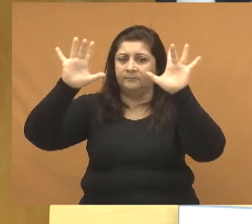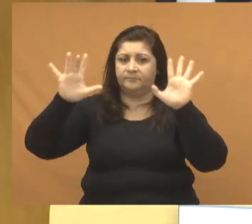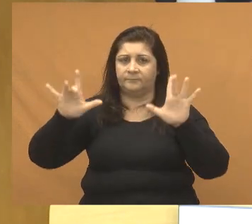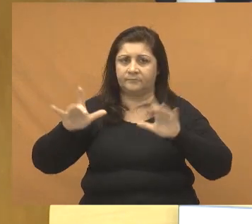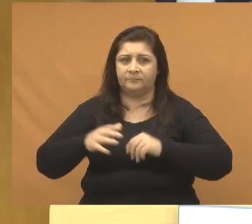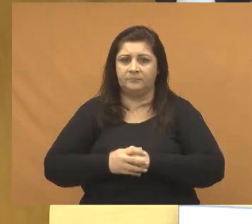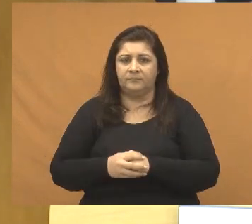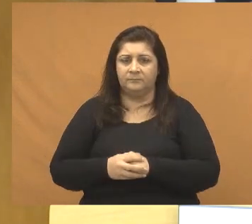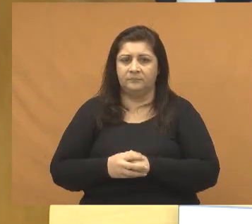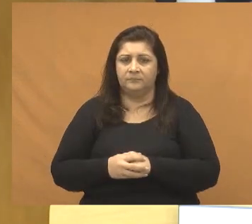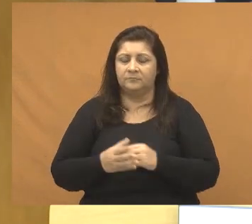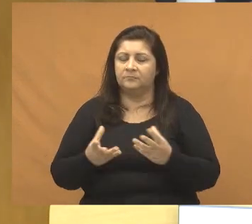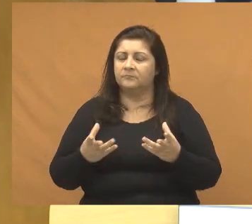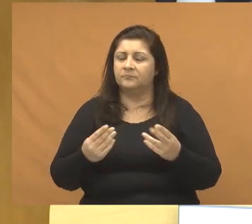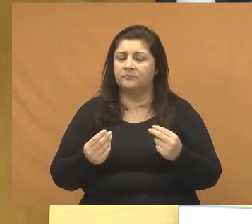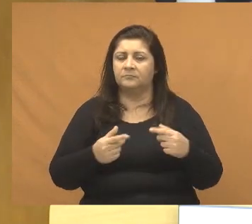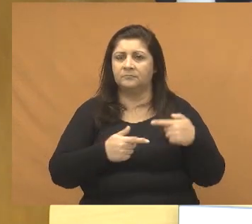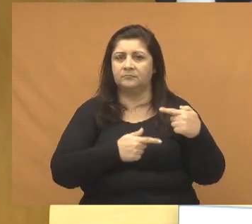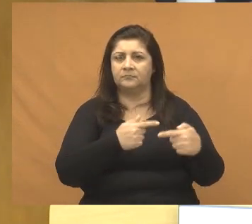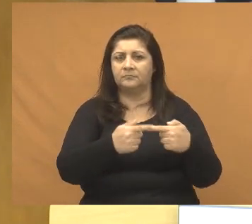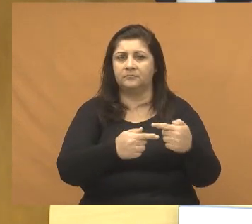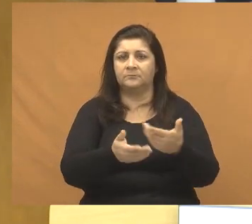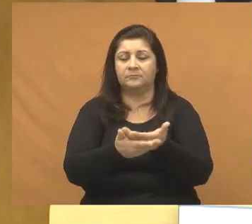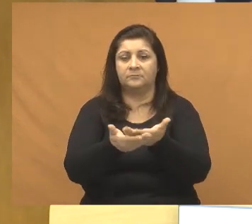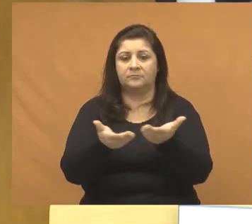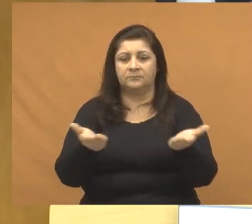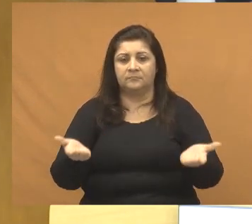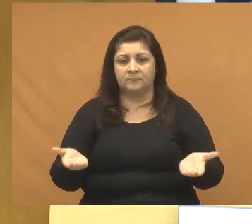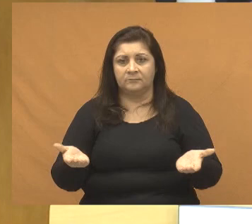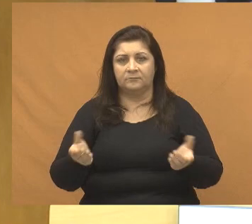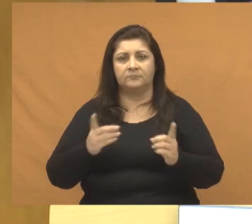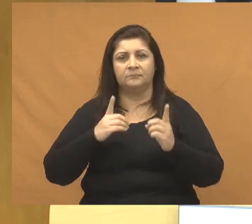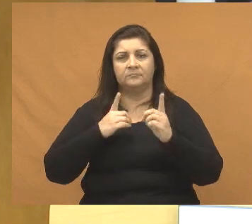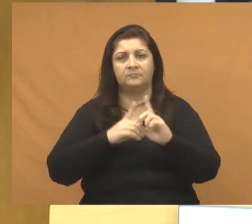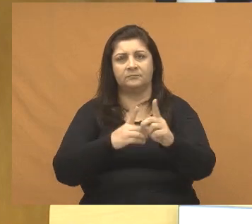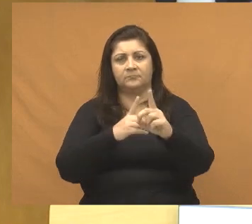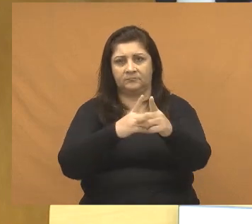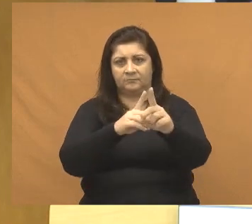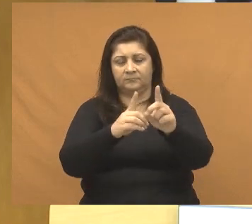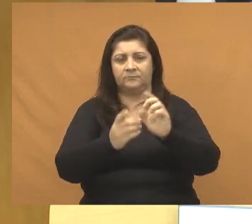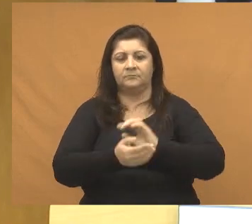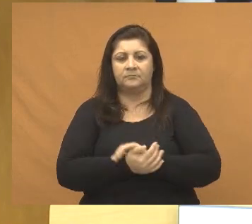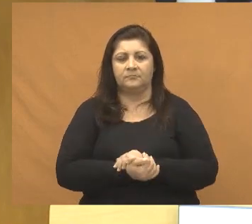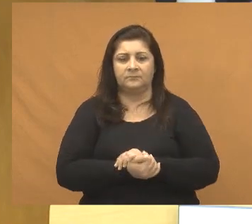deis muito frutos e vos torneis meus discípulos.